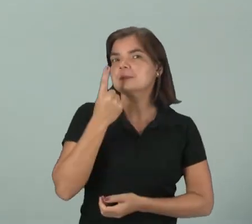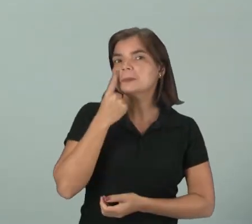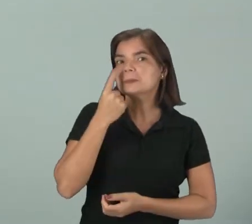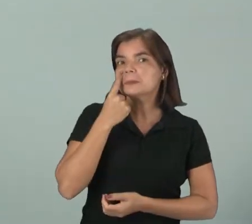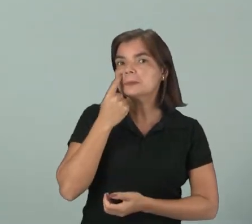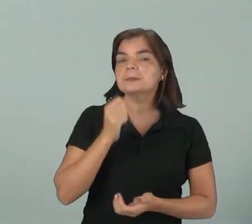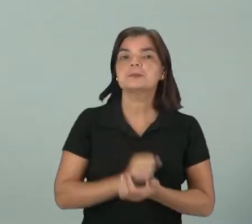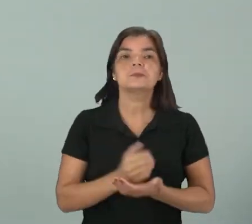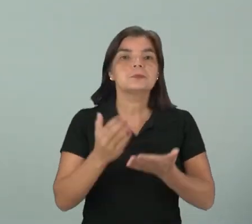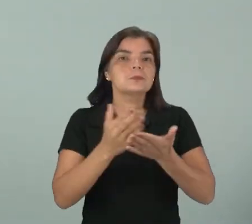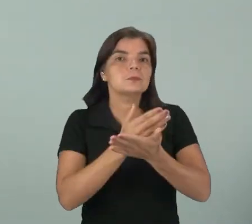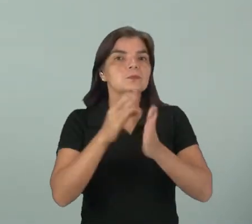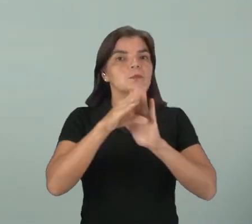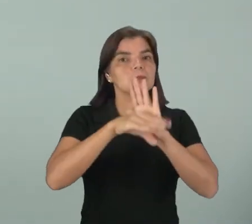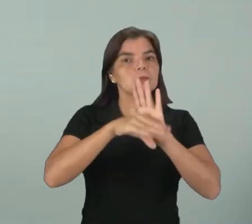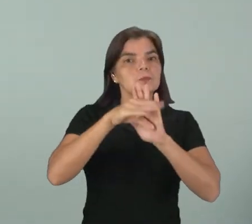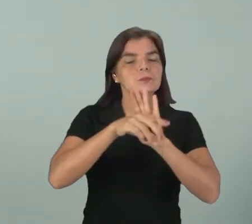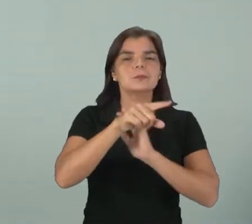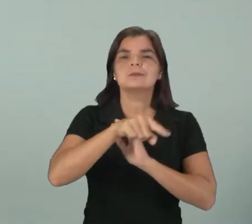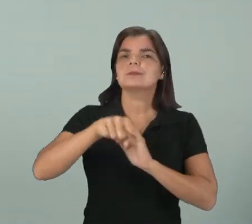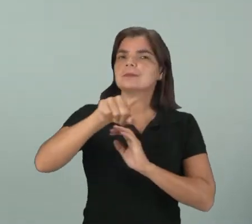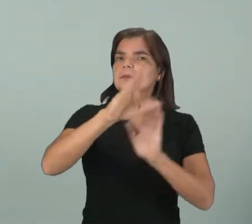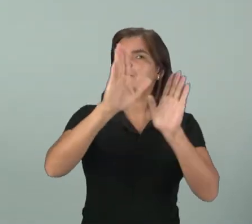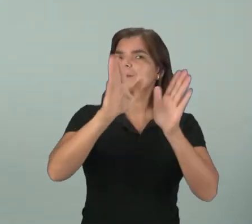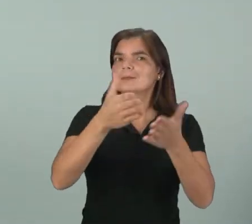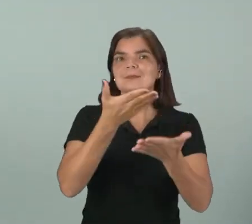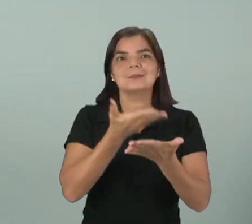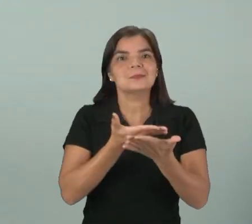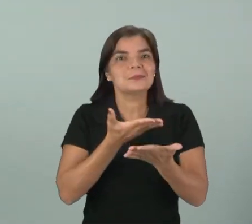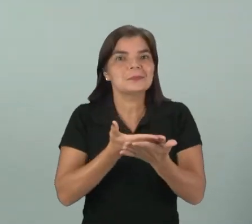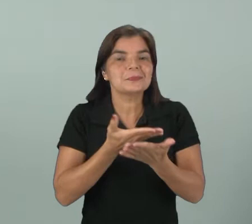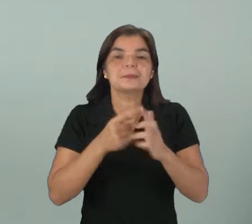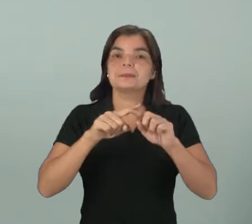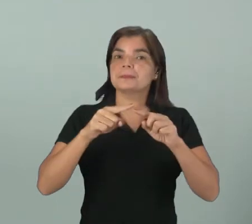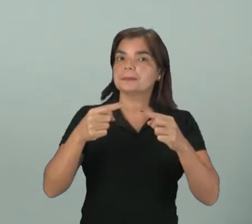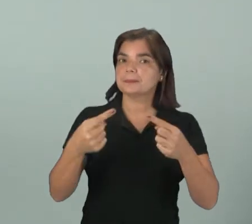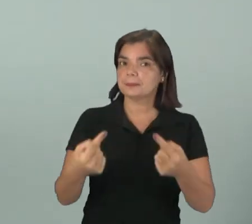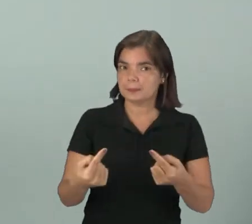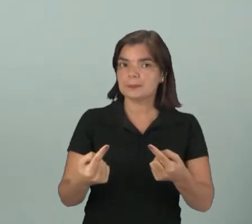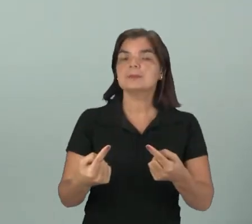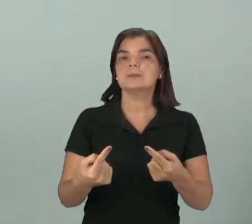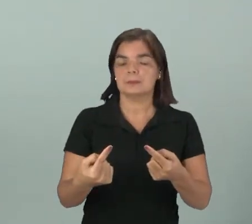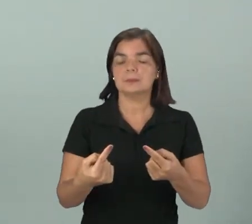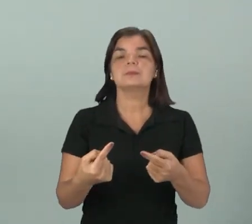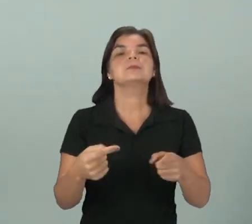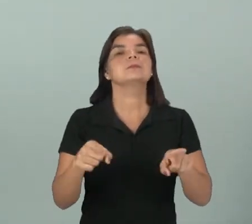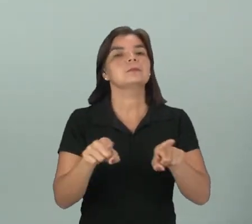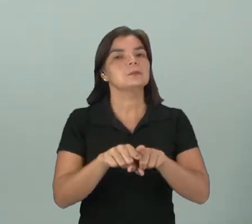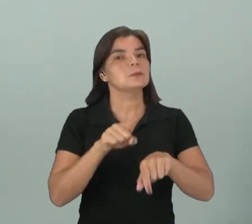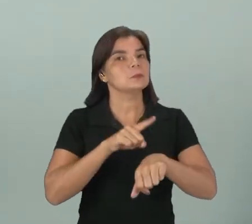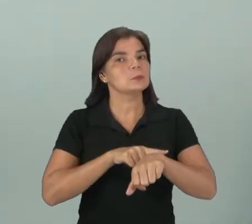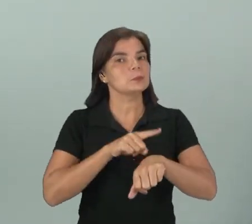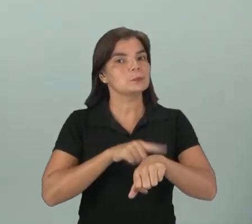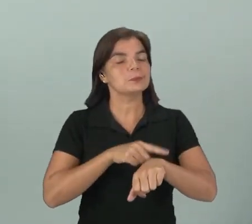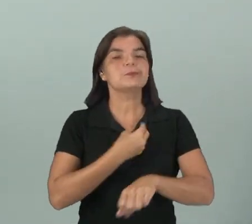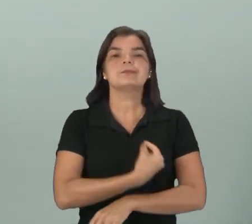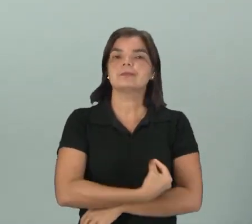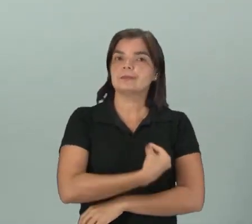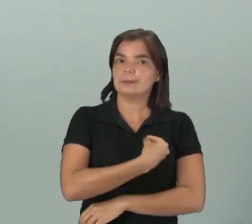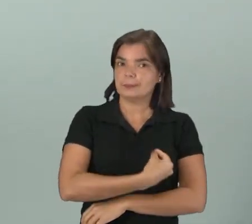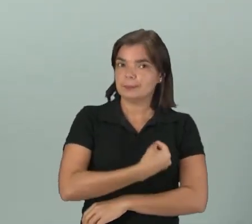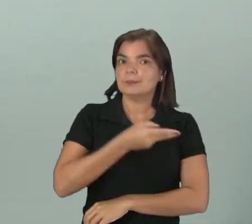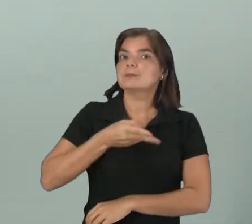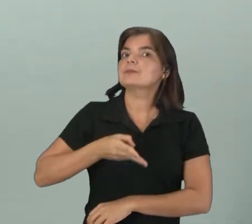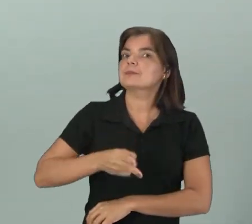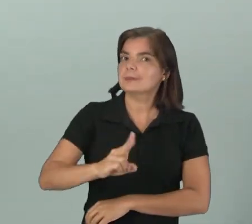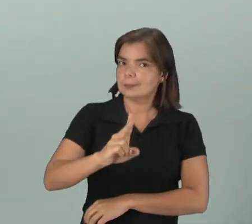aqui alguns conteúdos que vocês provavelmente já estudaram, mas que, considerando o momento que nós passamos e que